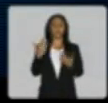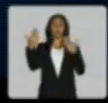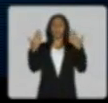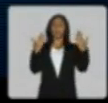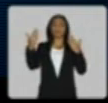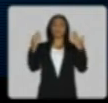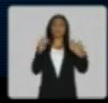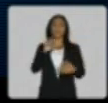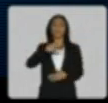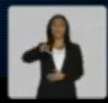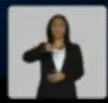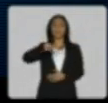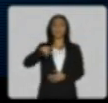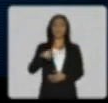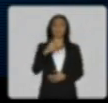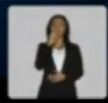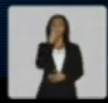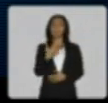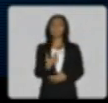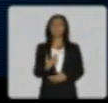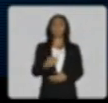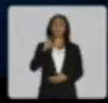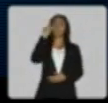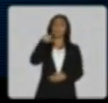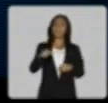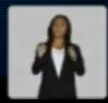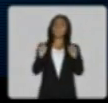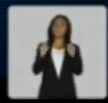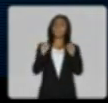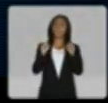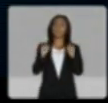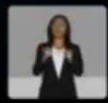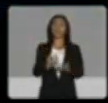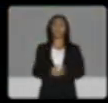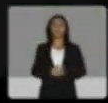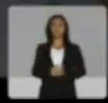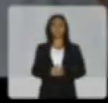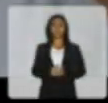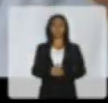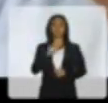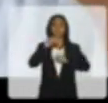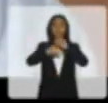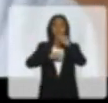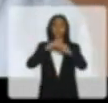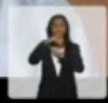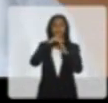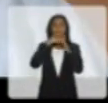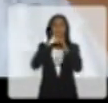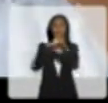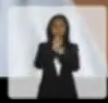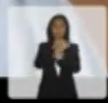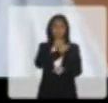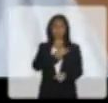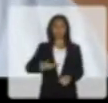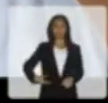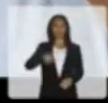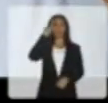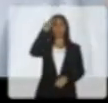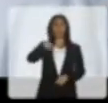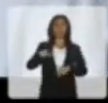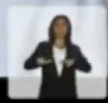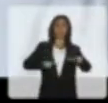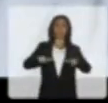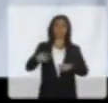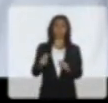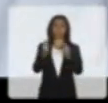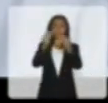comparar não custa nada não comparar pode custar muito o que todo cidadão governante é que